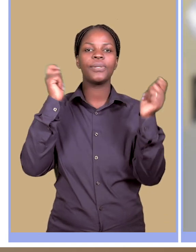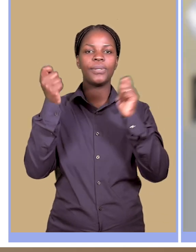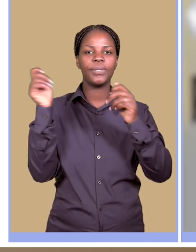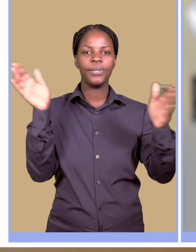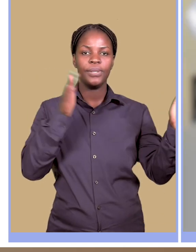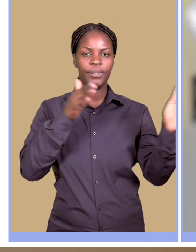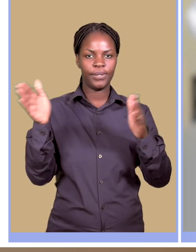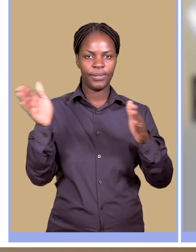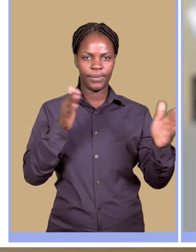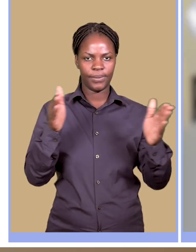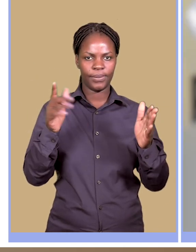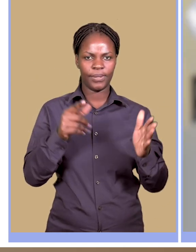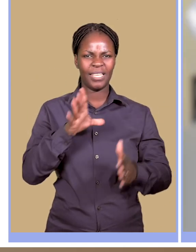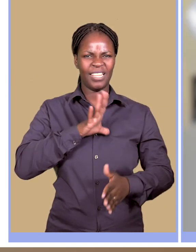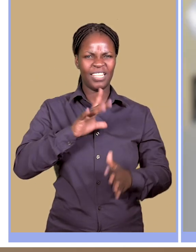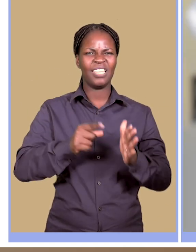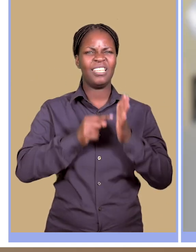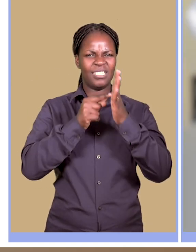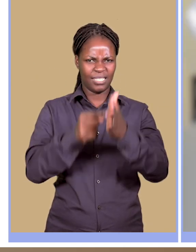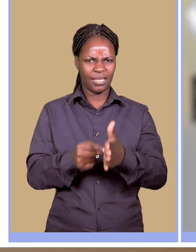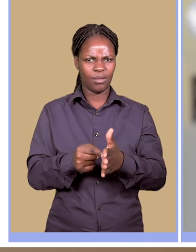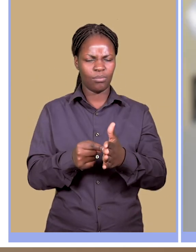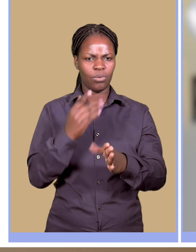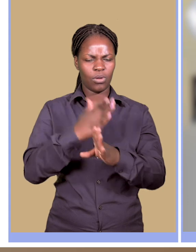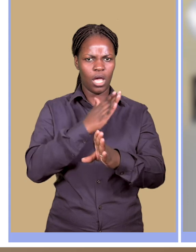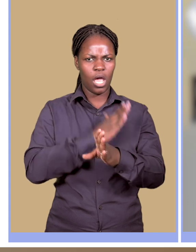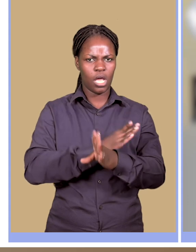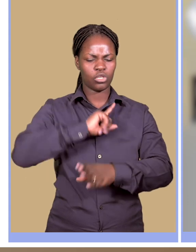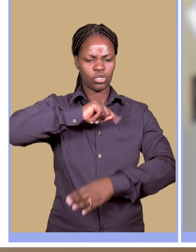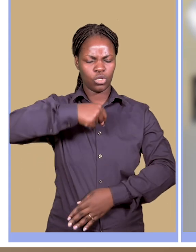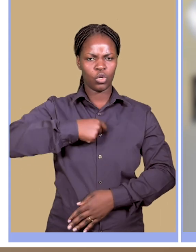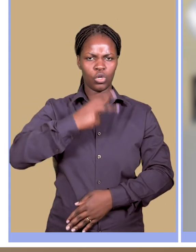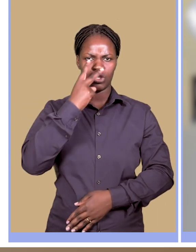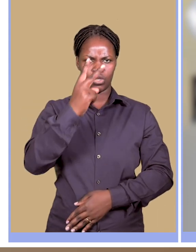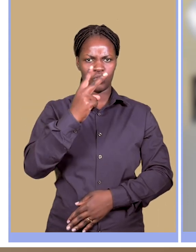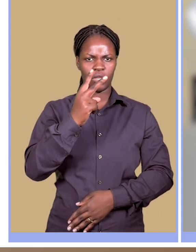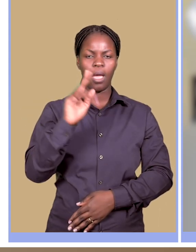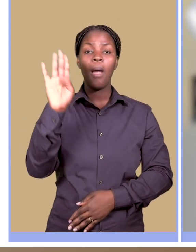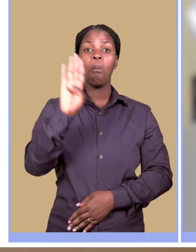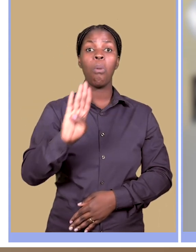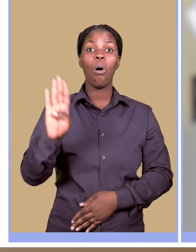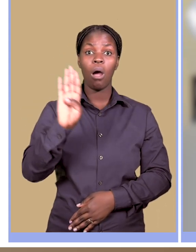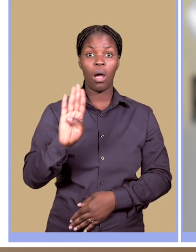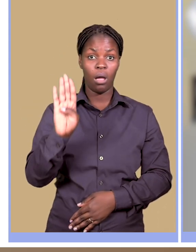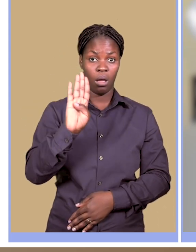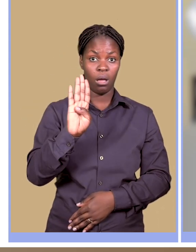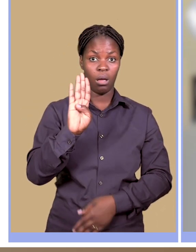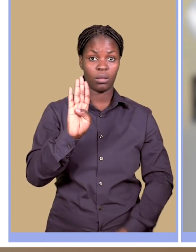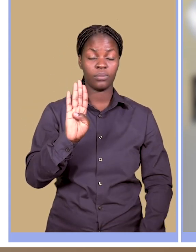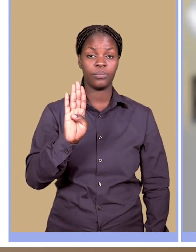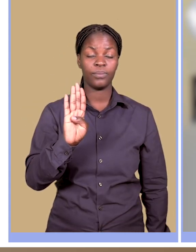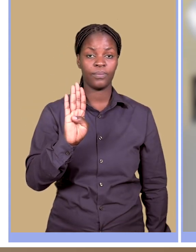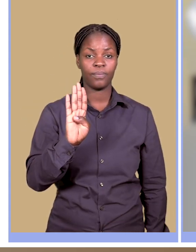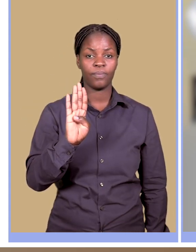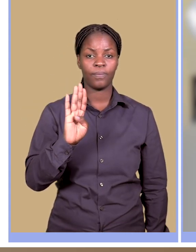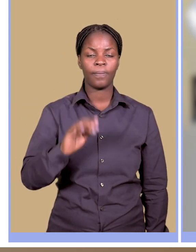Temos um exemplo concreto que já presenciamos, não é? Buane é um dos